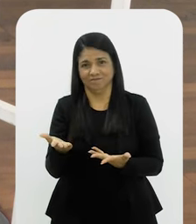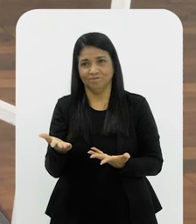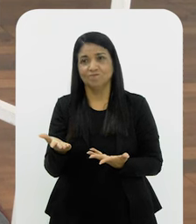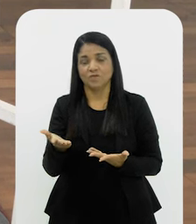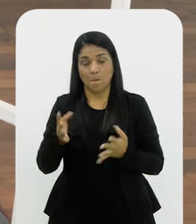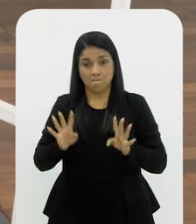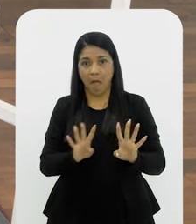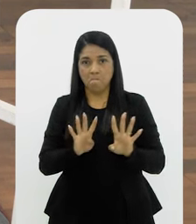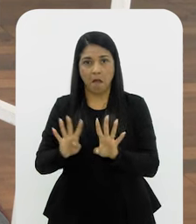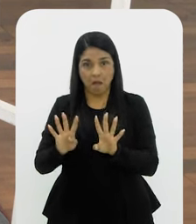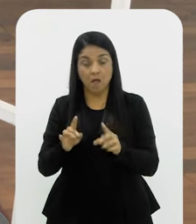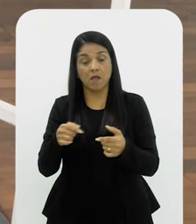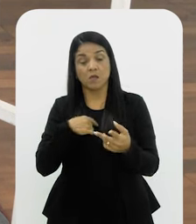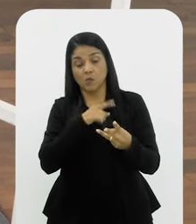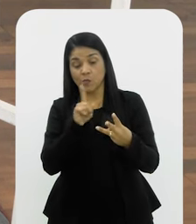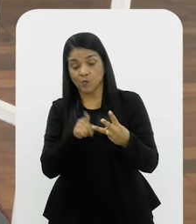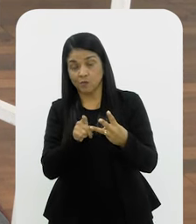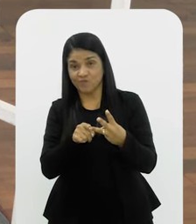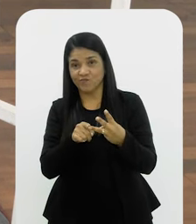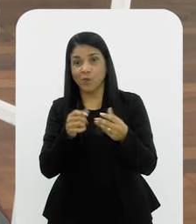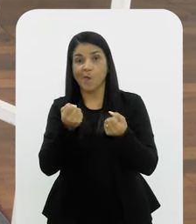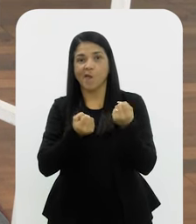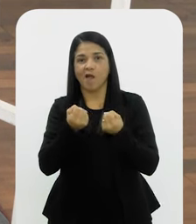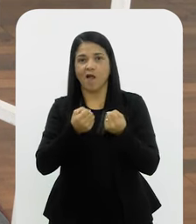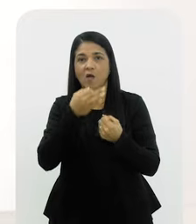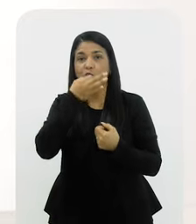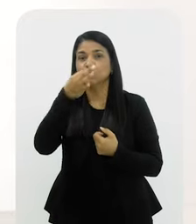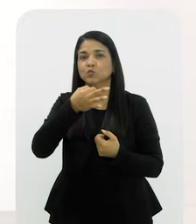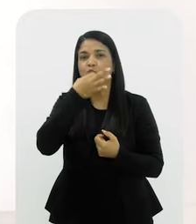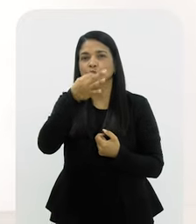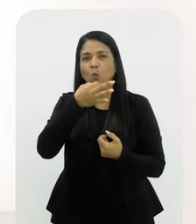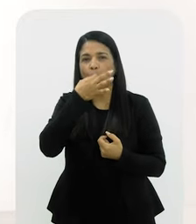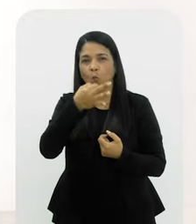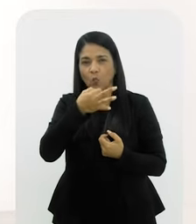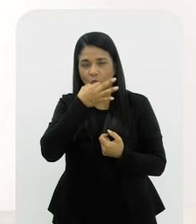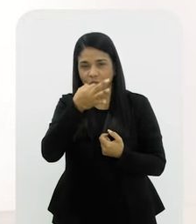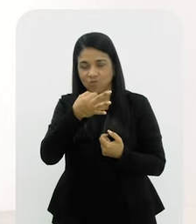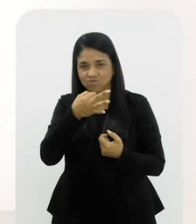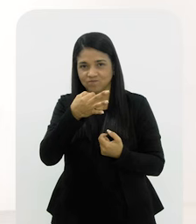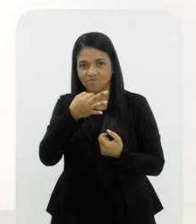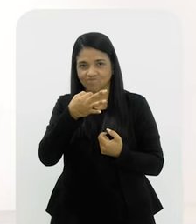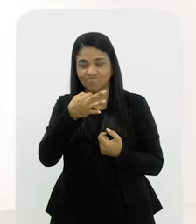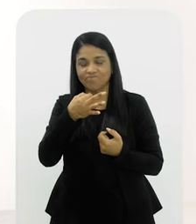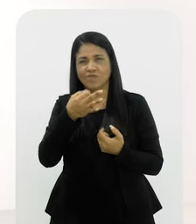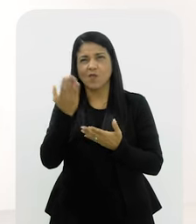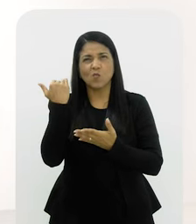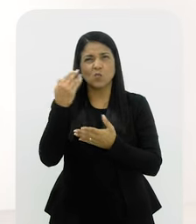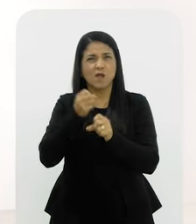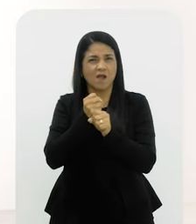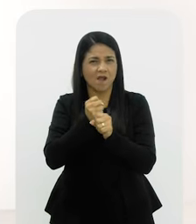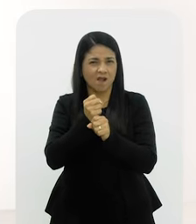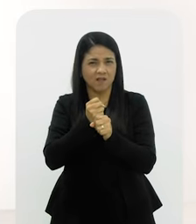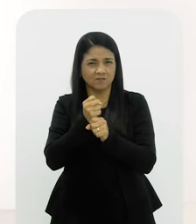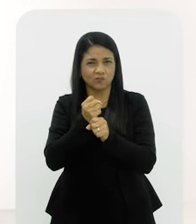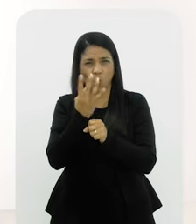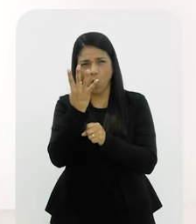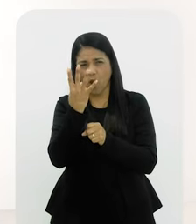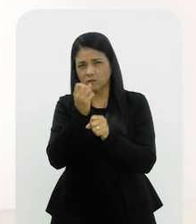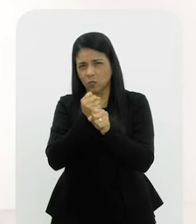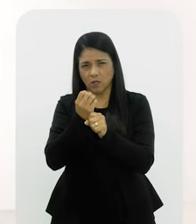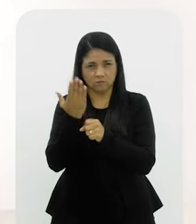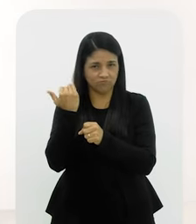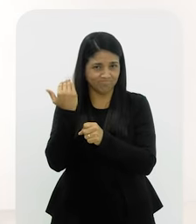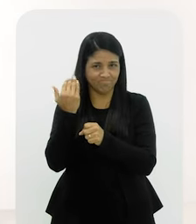frase errada, por aí. E o terceiro ponto é o carro de som. Sim. E o carro de som, até alguns